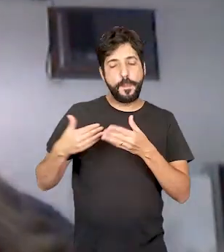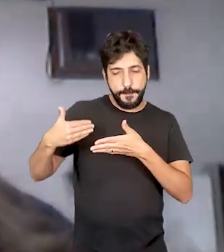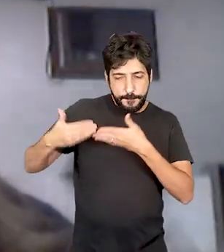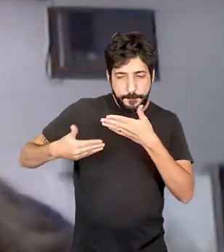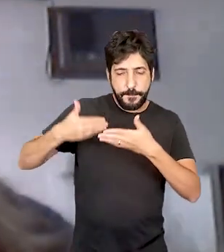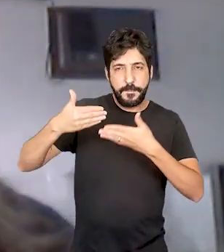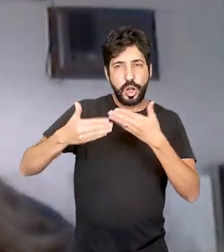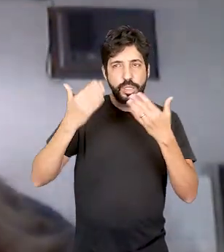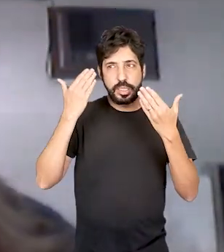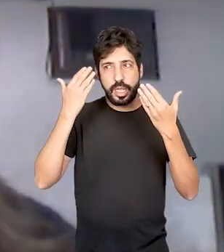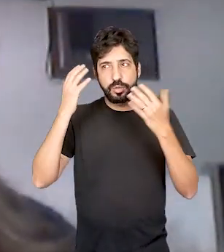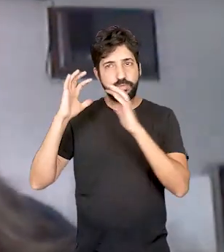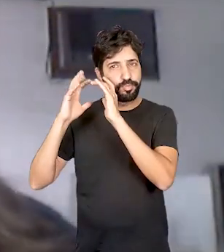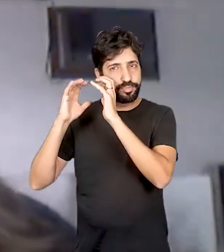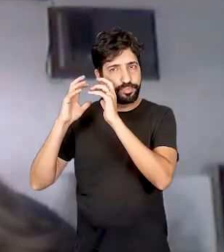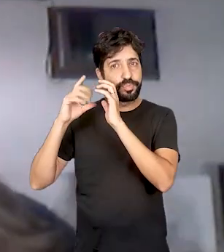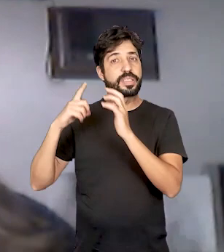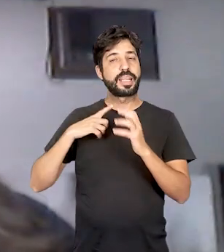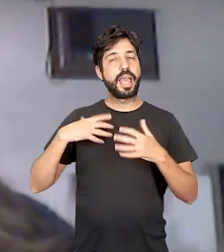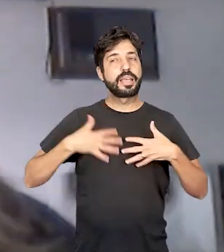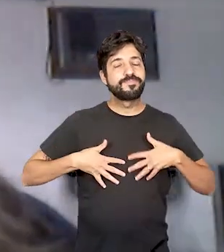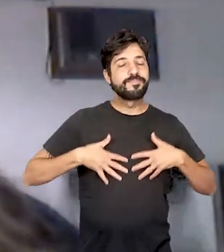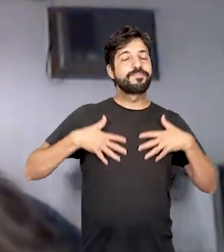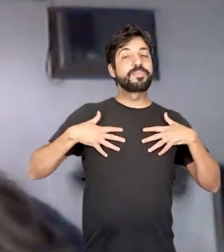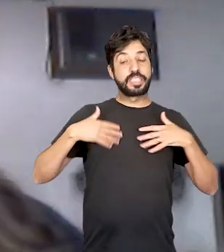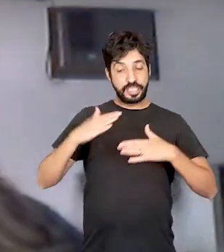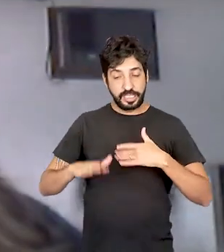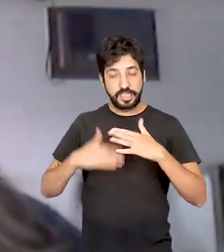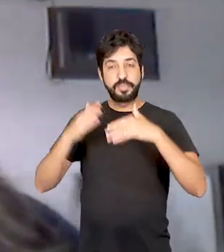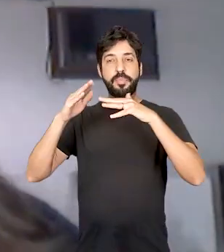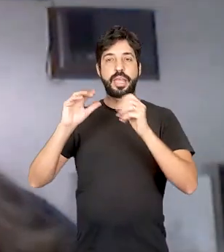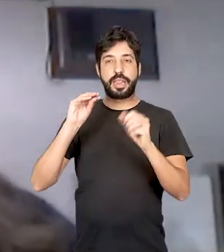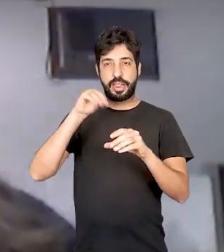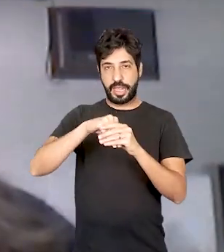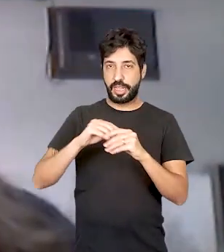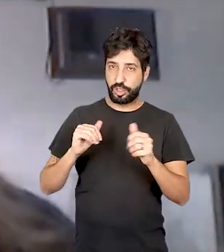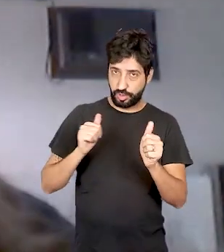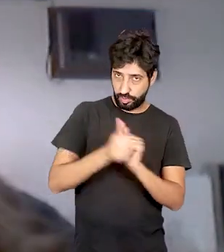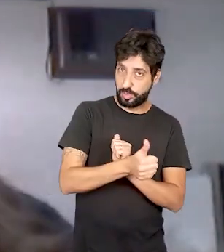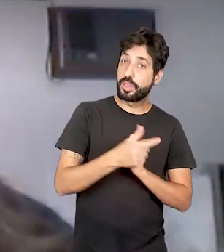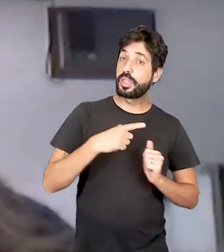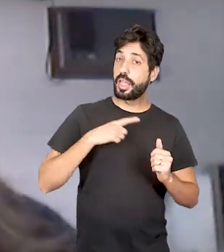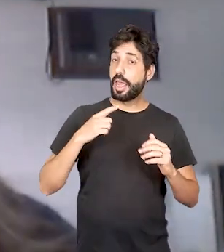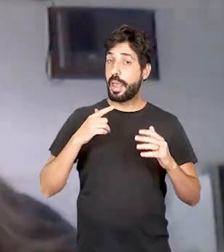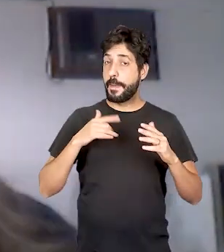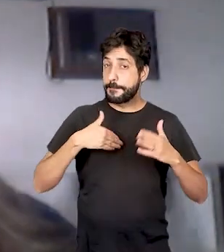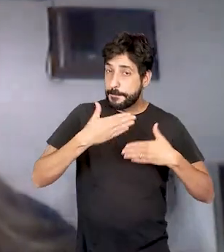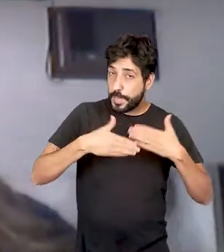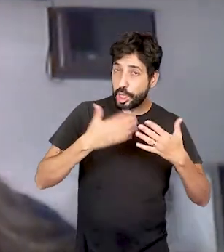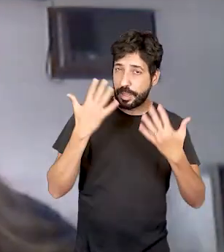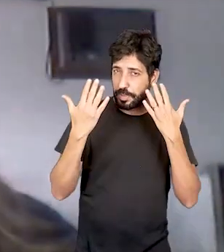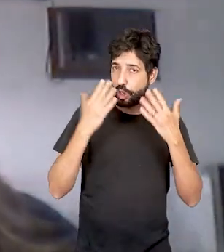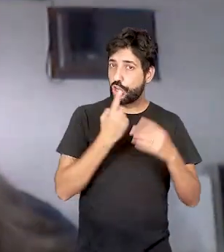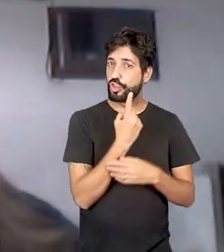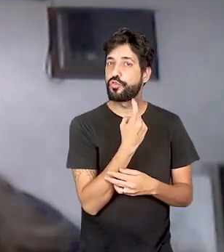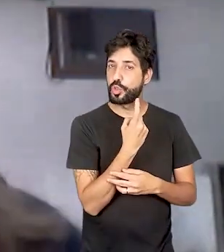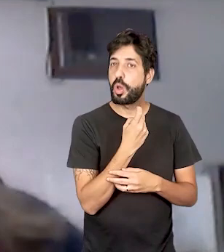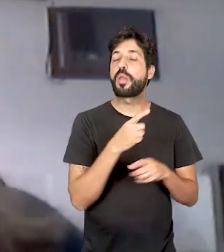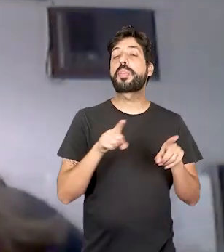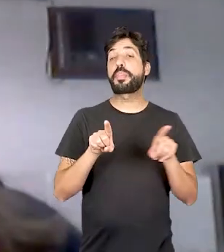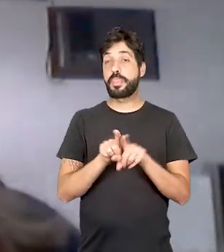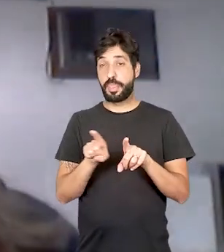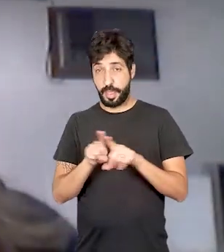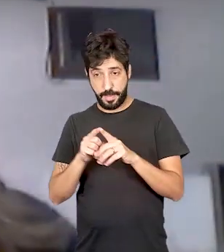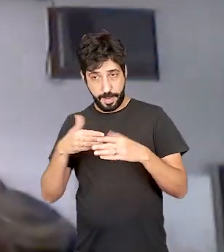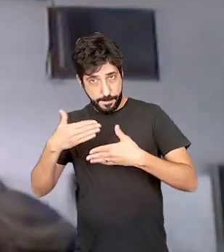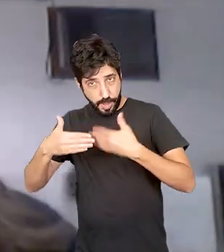os processos psicológicos afetam a satisfação e o desempenho no esporte, tanto processos psicológicos individuais, quanto